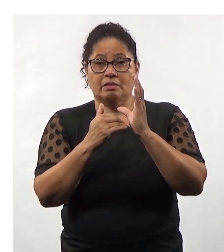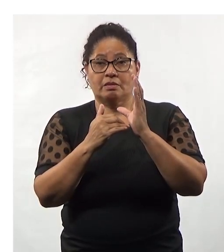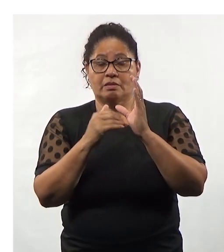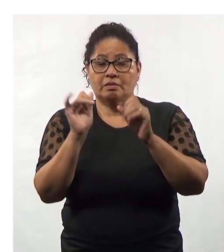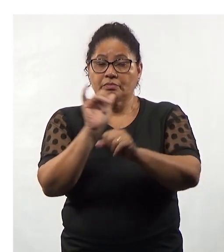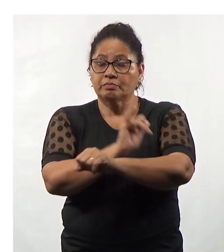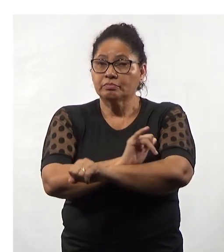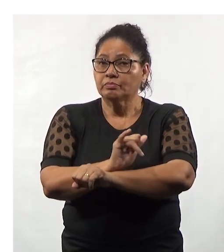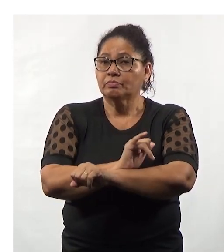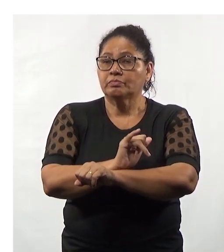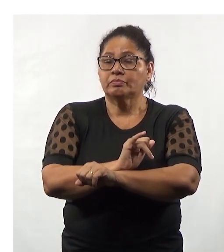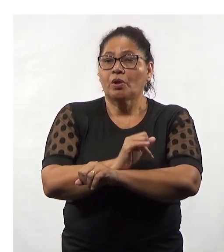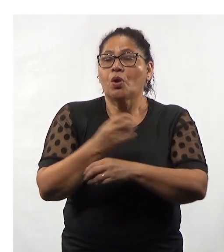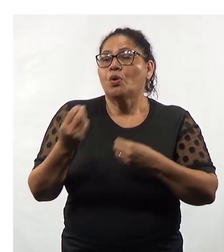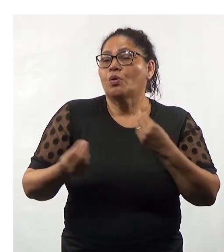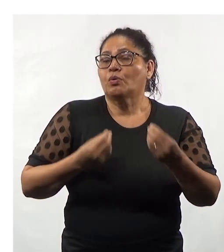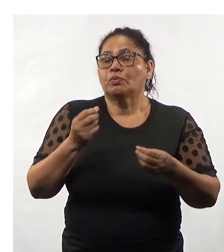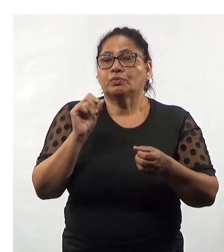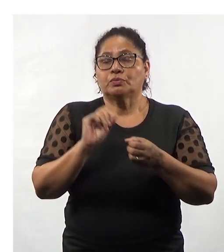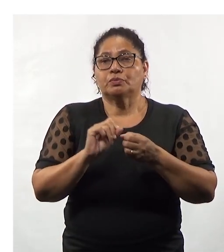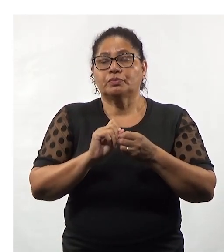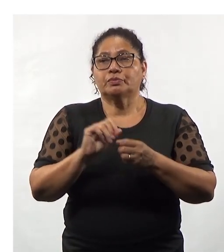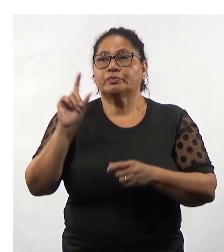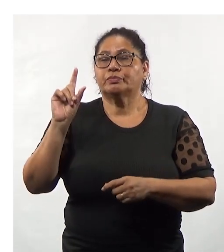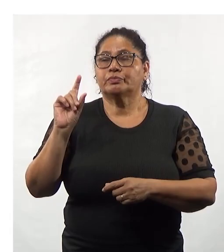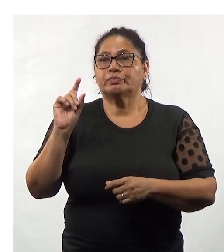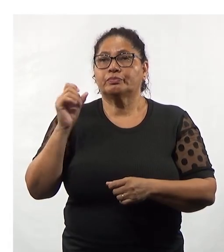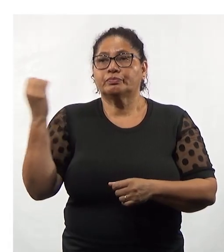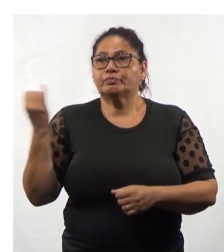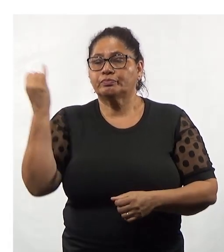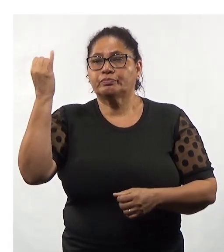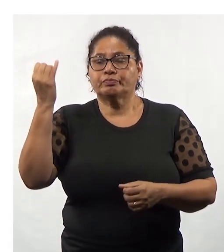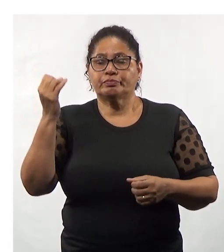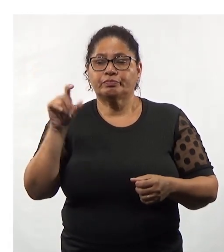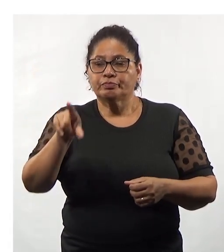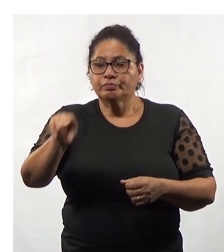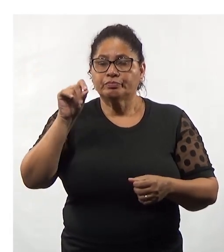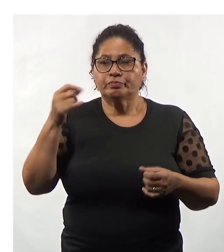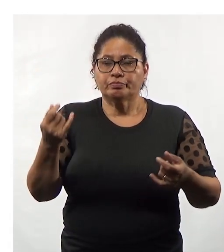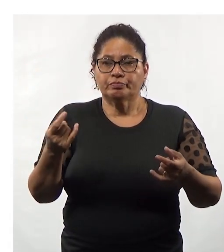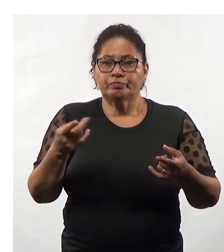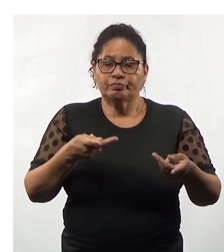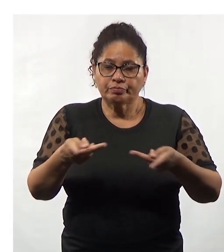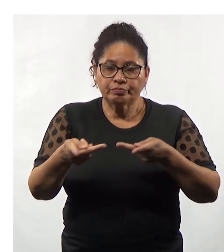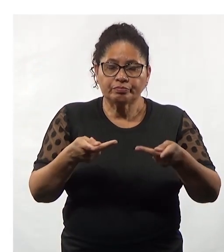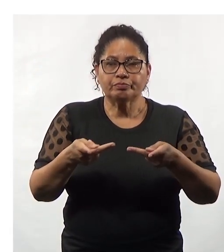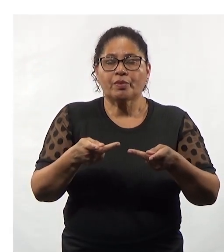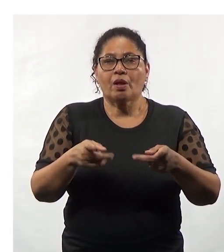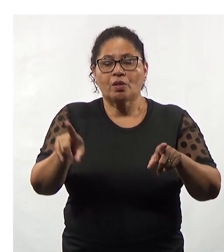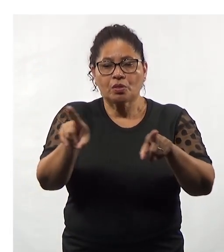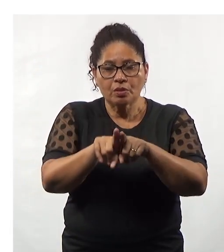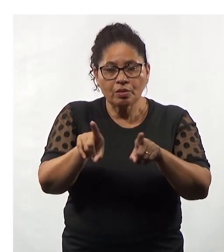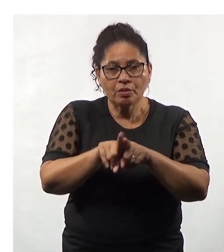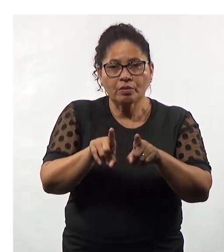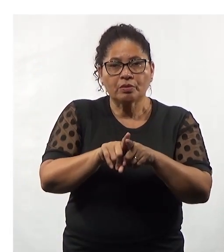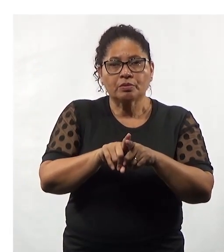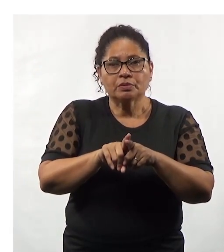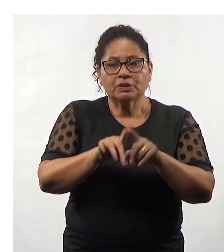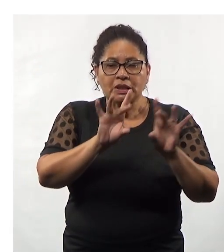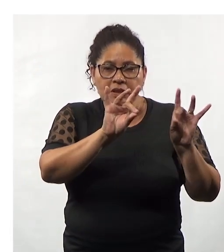estratégicas, como nós fazemos priorização e seleção de projetos. Vamos também estabelecer